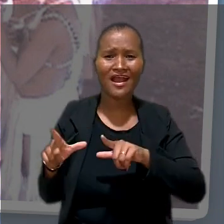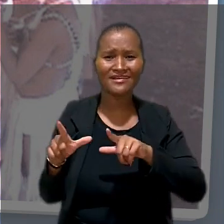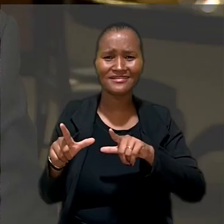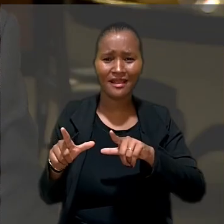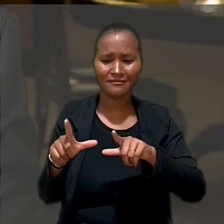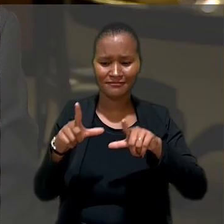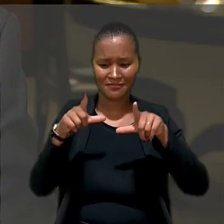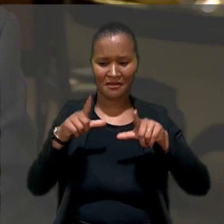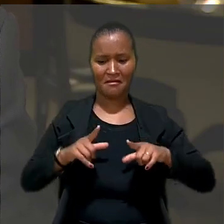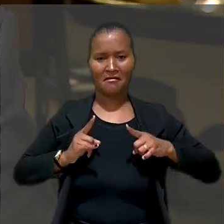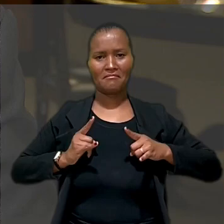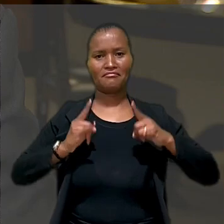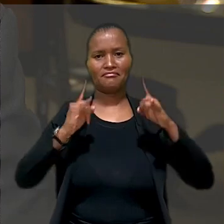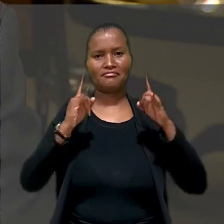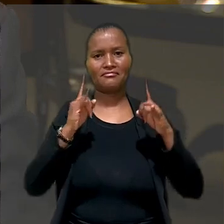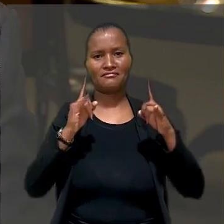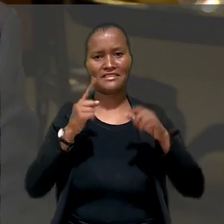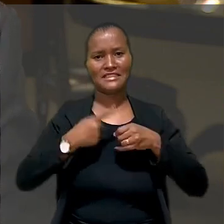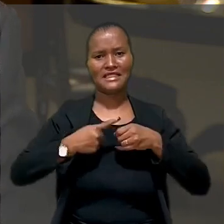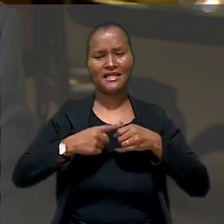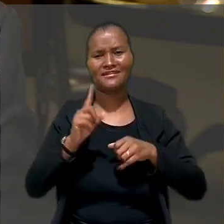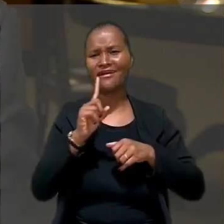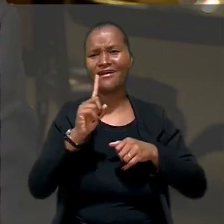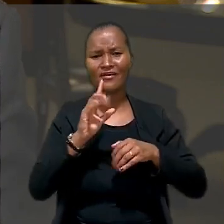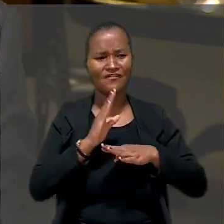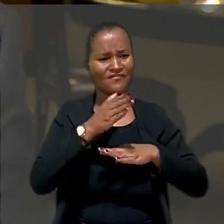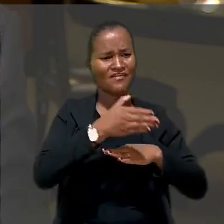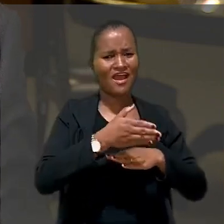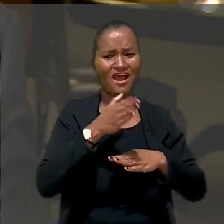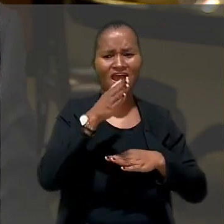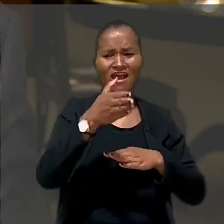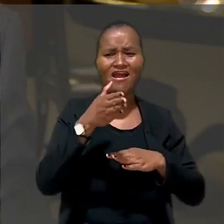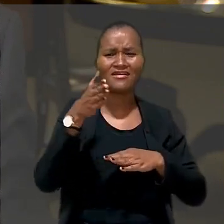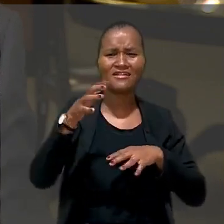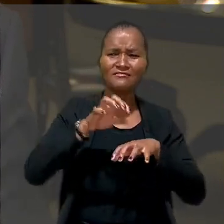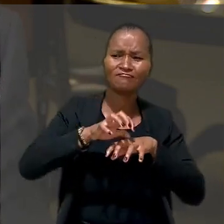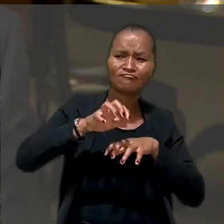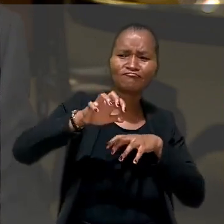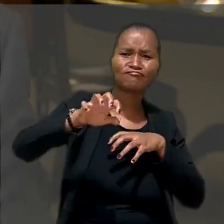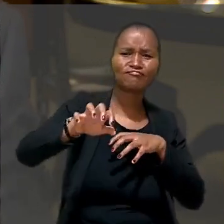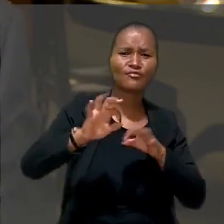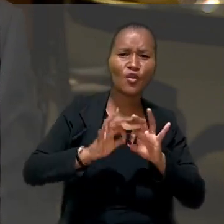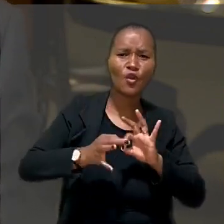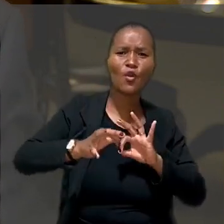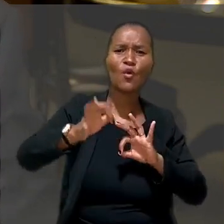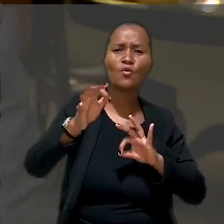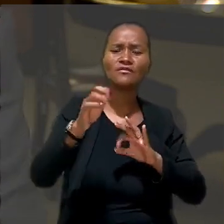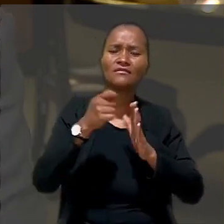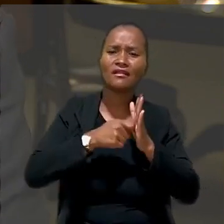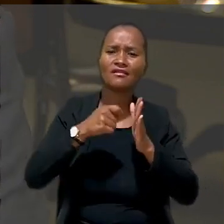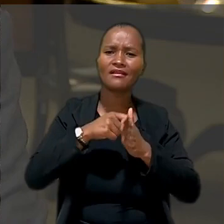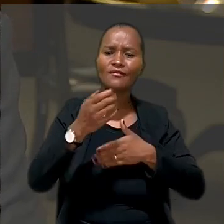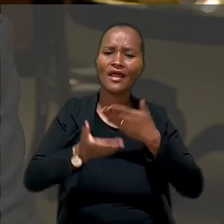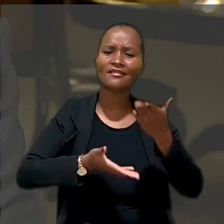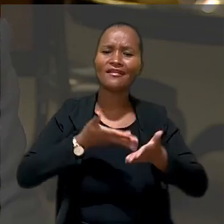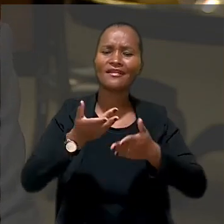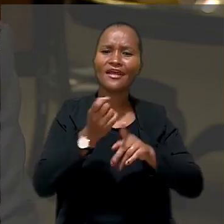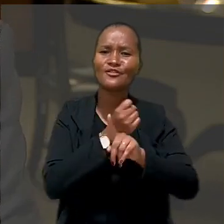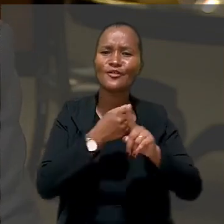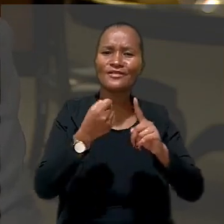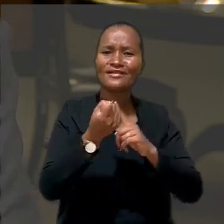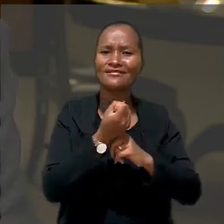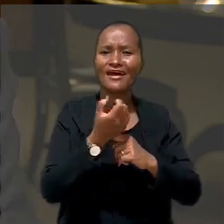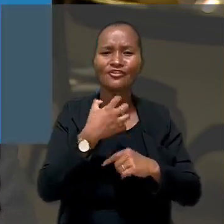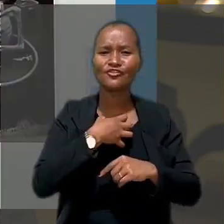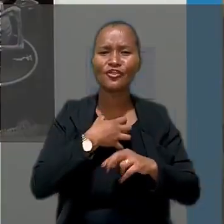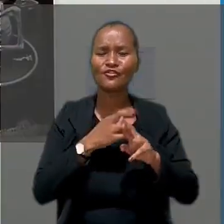assim, saindo do local, desse ambiente urbano, e indo para lugares mais remotos, tentando atender de todas as formas a